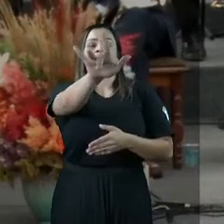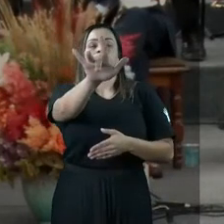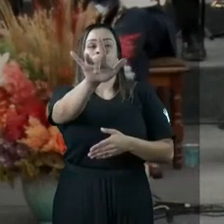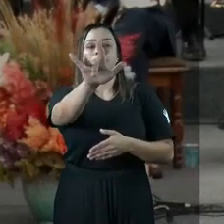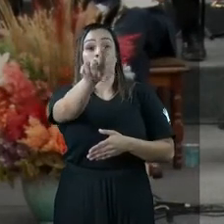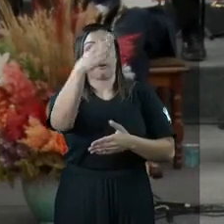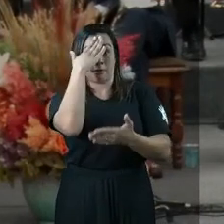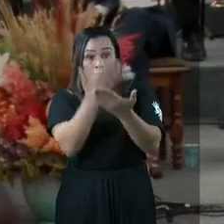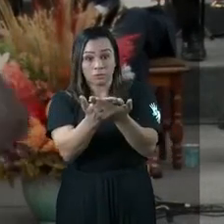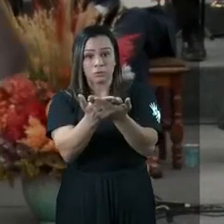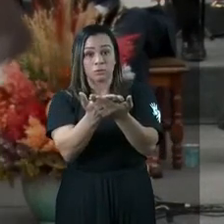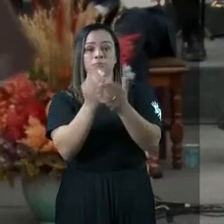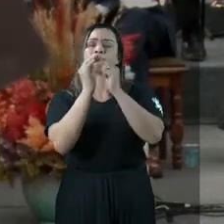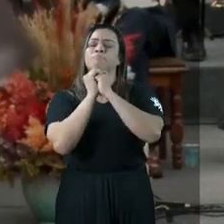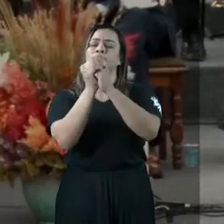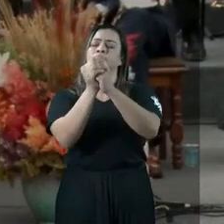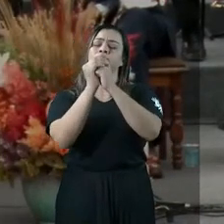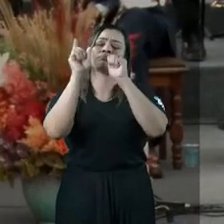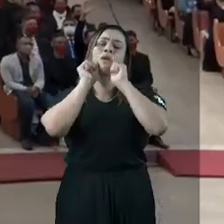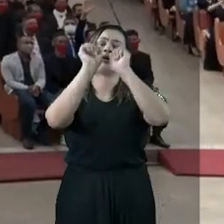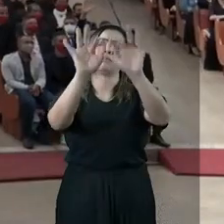e adore a Deus.